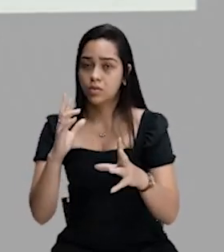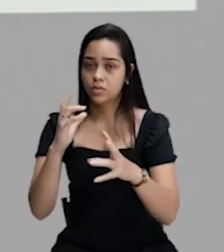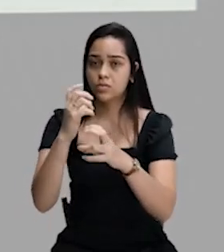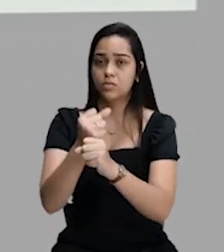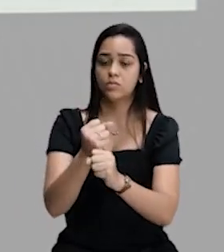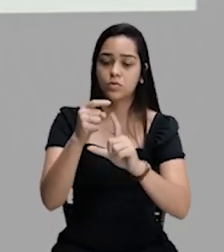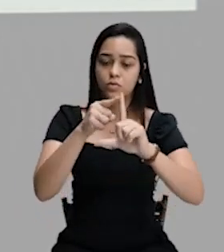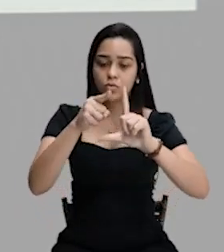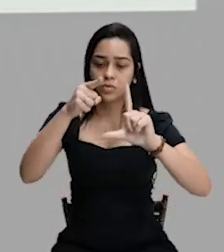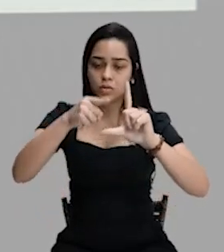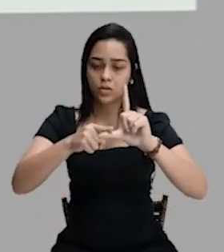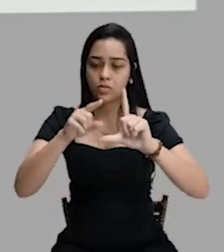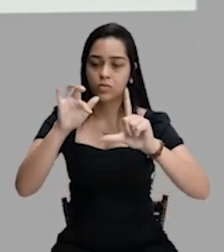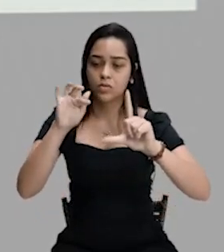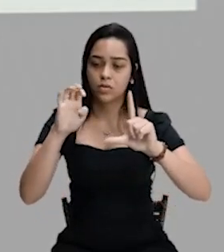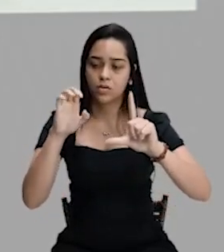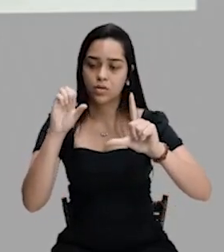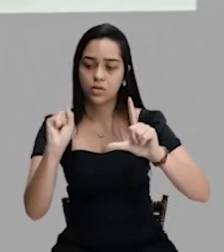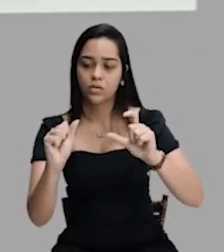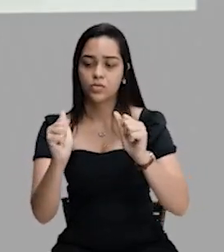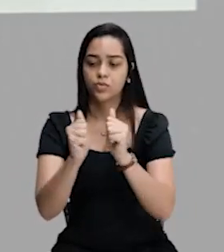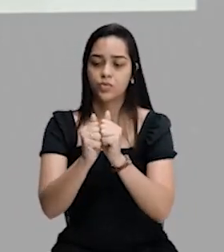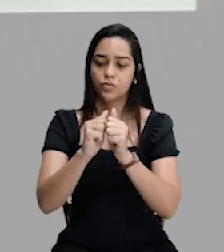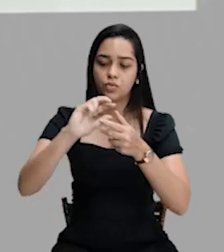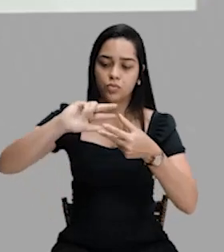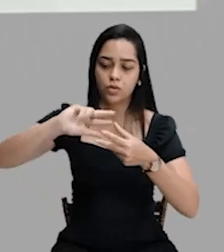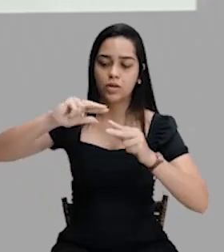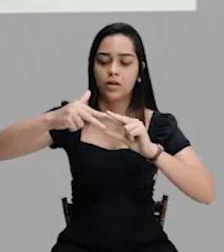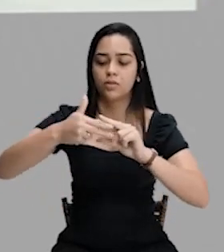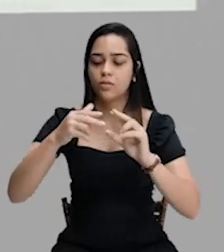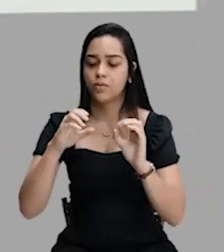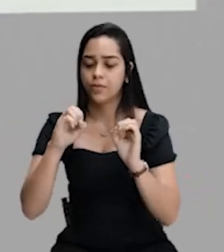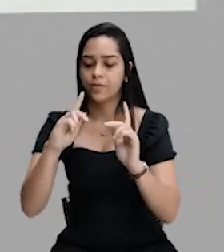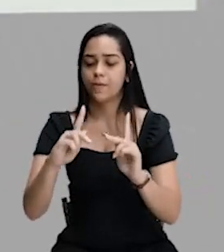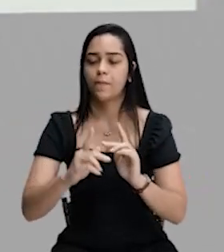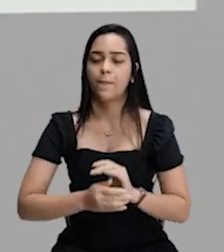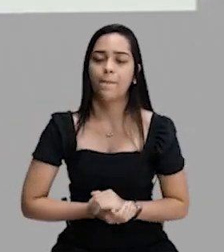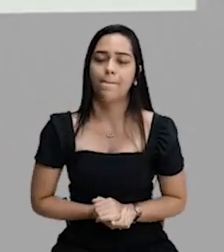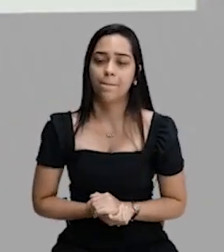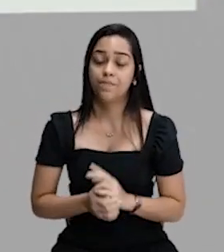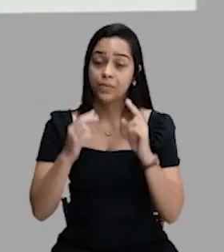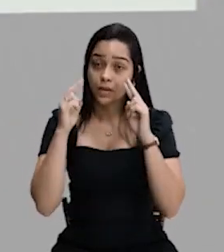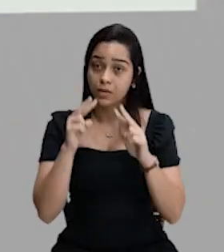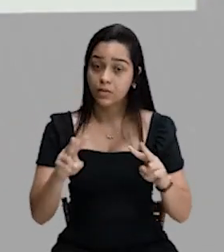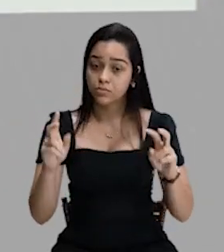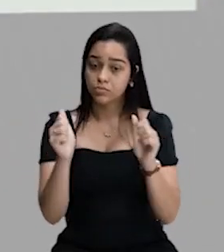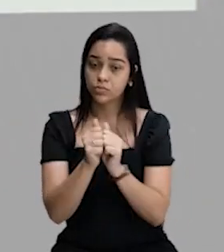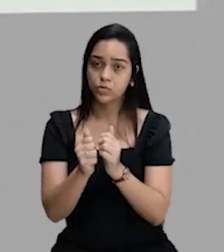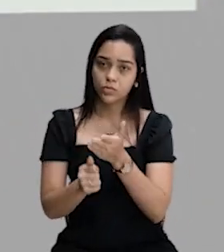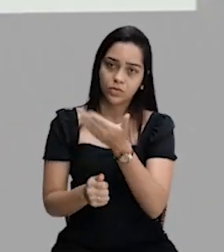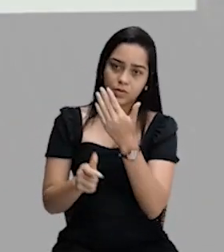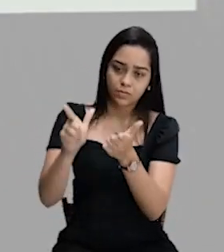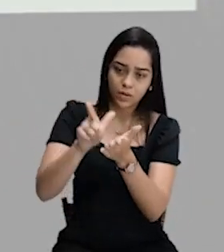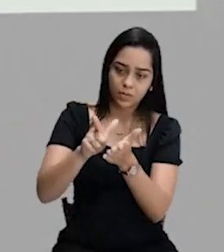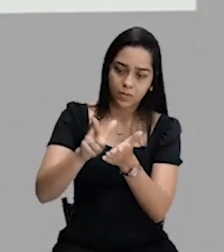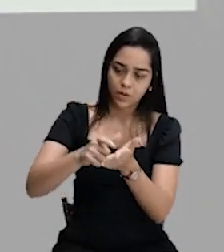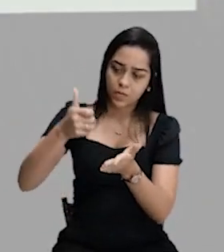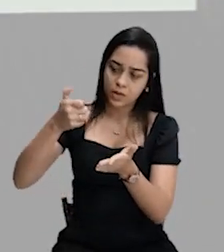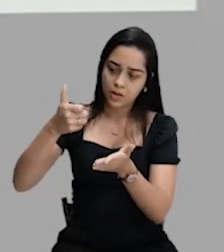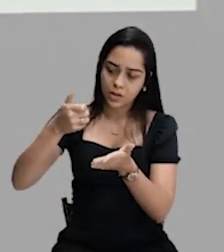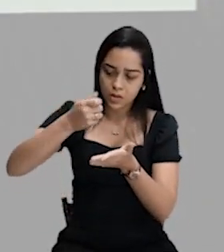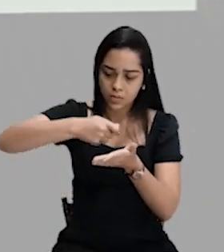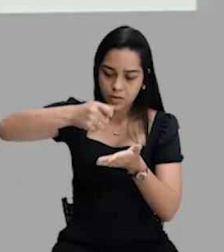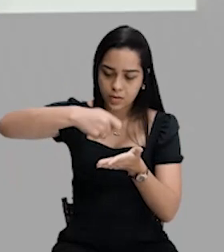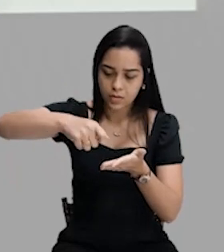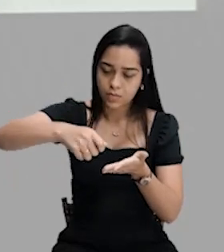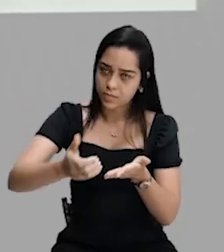soma dos ângulos das faces de um poliedro Beleza então acompanhe comigo pegue papel e caneta aí para anotar